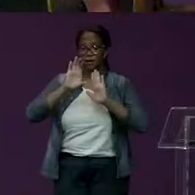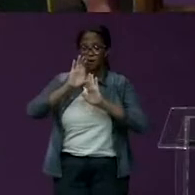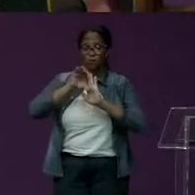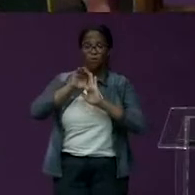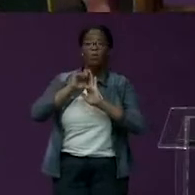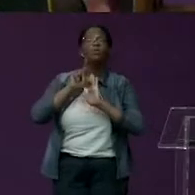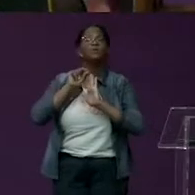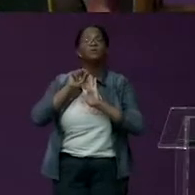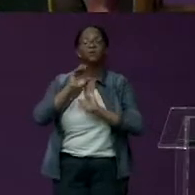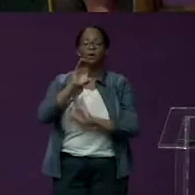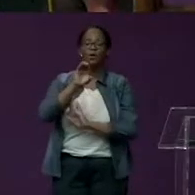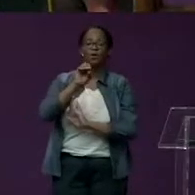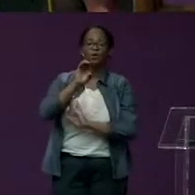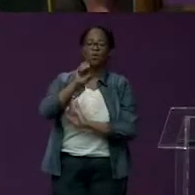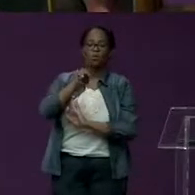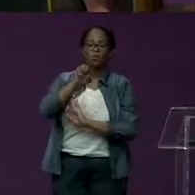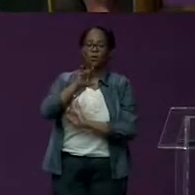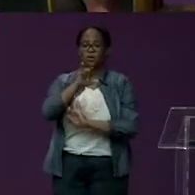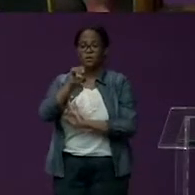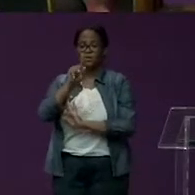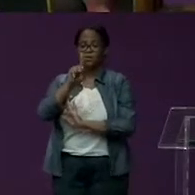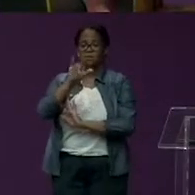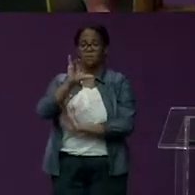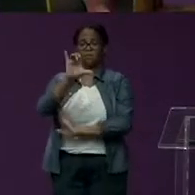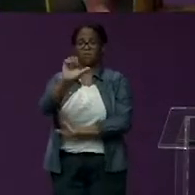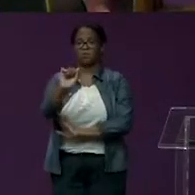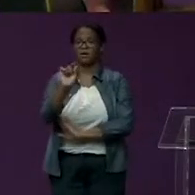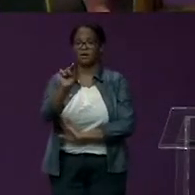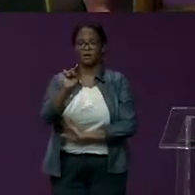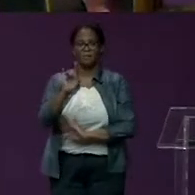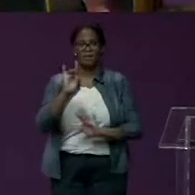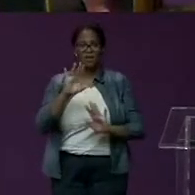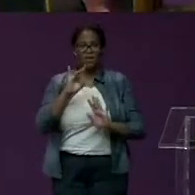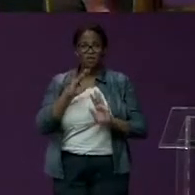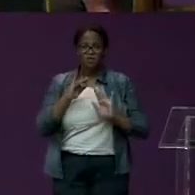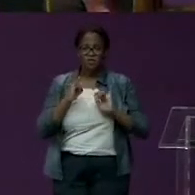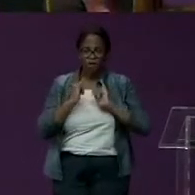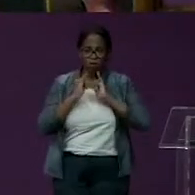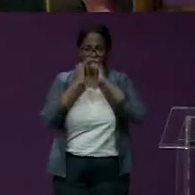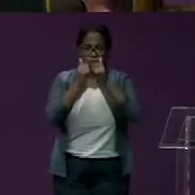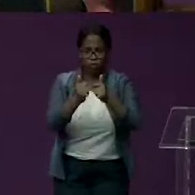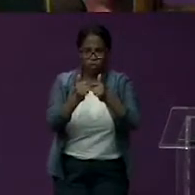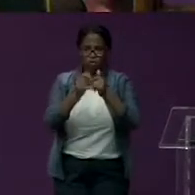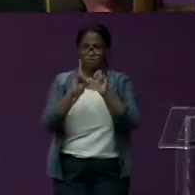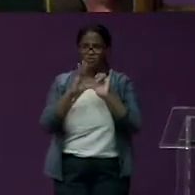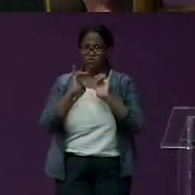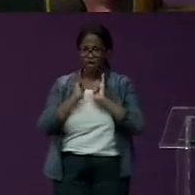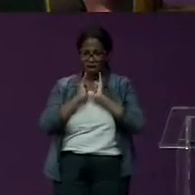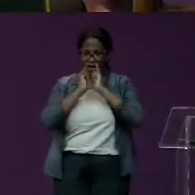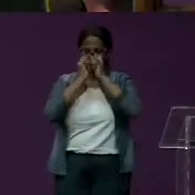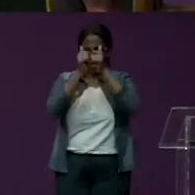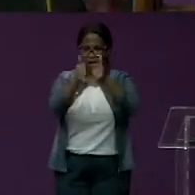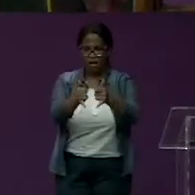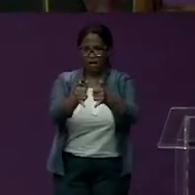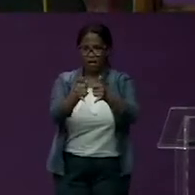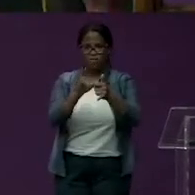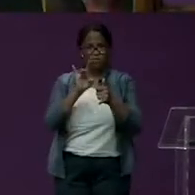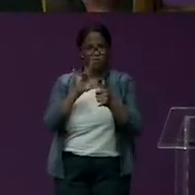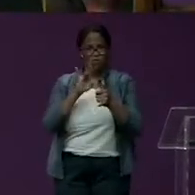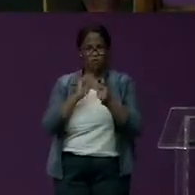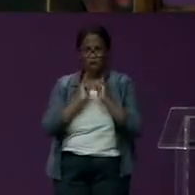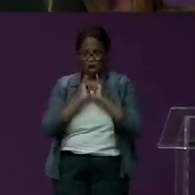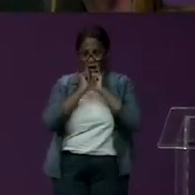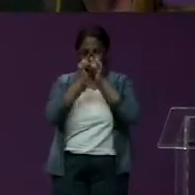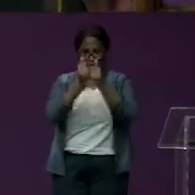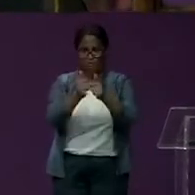de comunicação pública e que supõe não apenas a emissão, né? É assim que fala, não é, Márcia, em comunicação? Não apenas